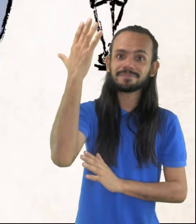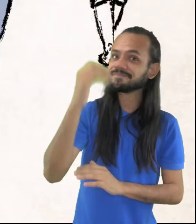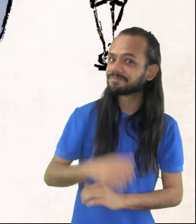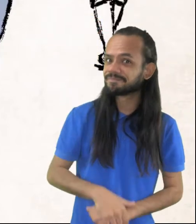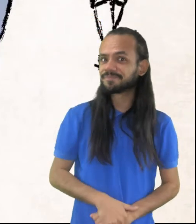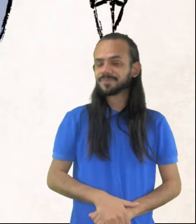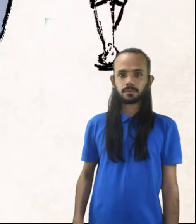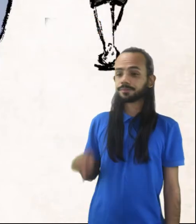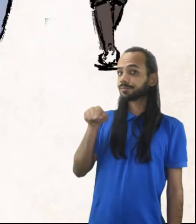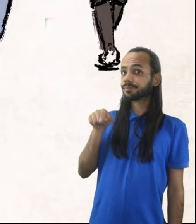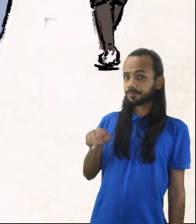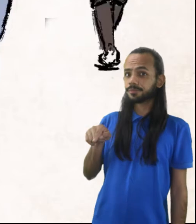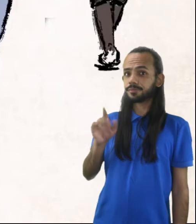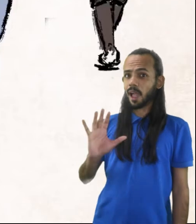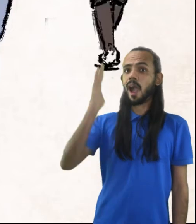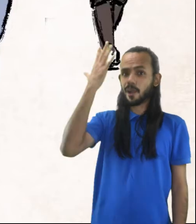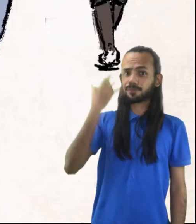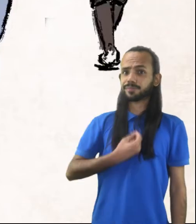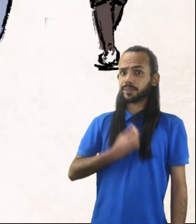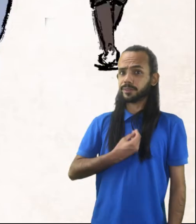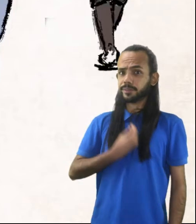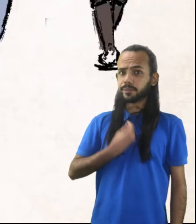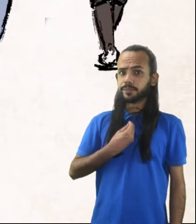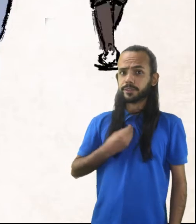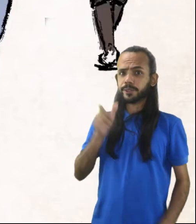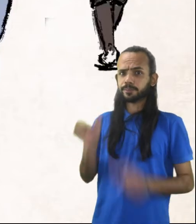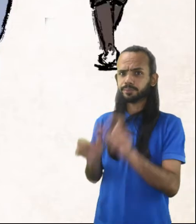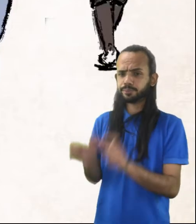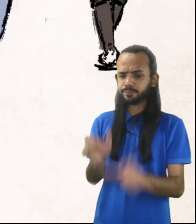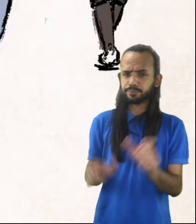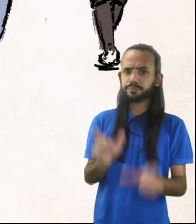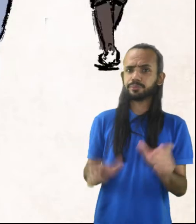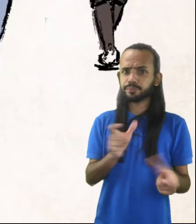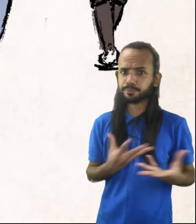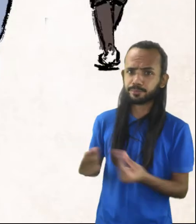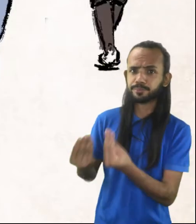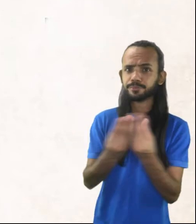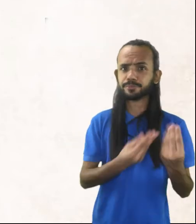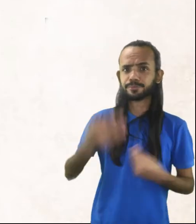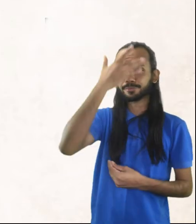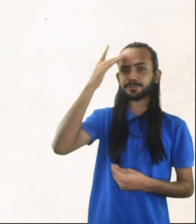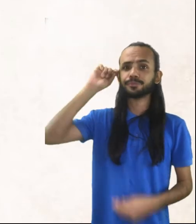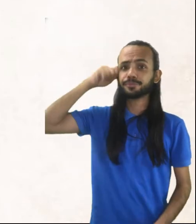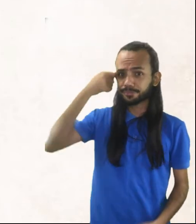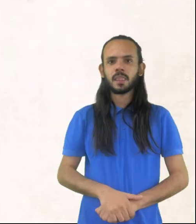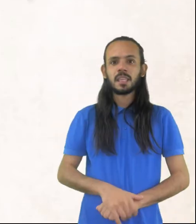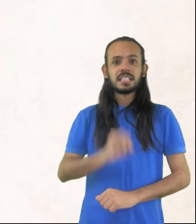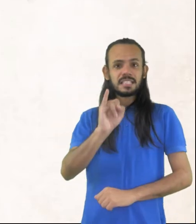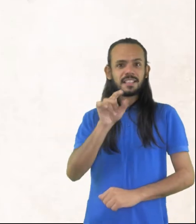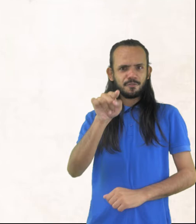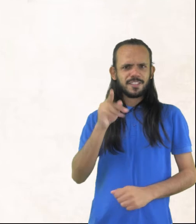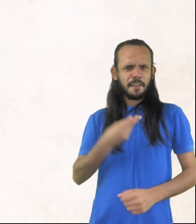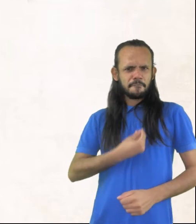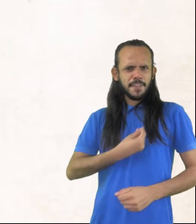por percebê-la como parte de um grupo social. É exatamente isso que acontece com muita gente. Quando se vive em uma